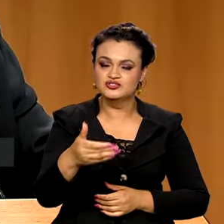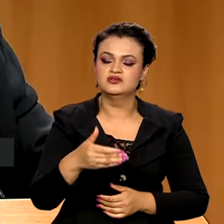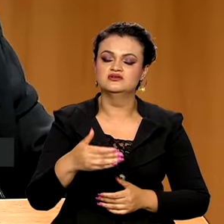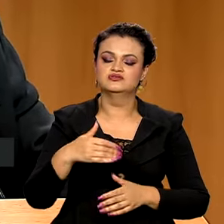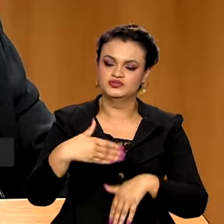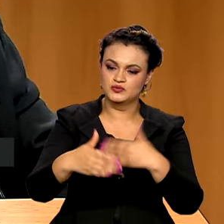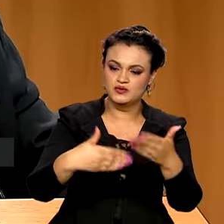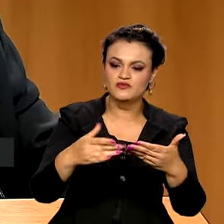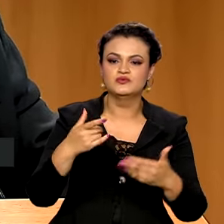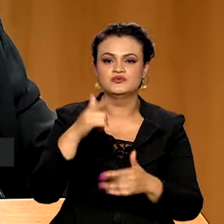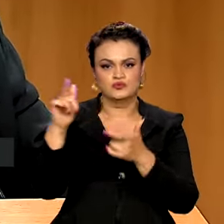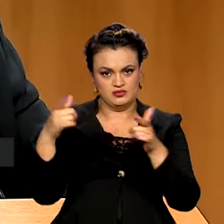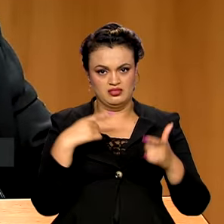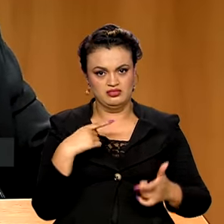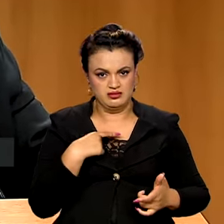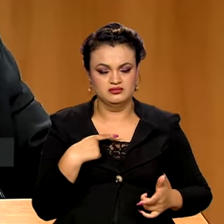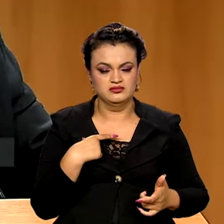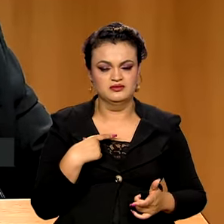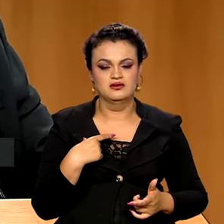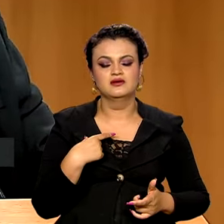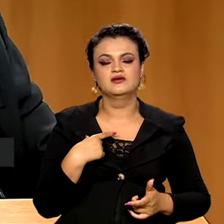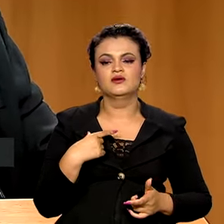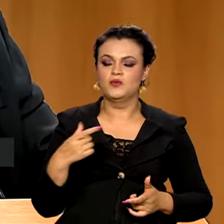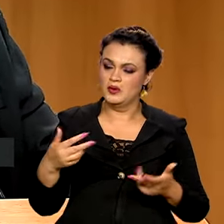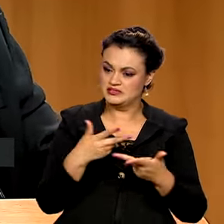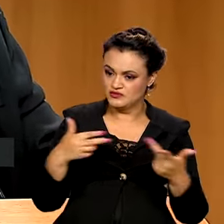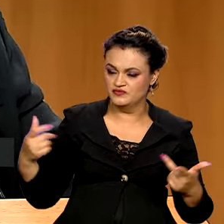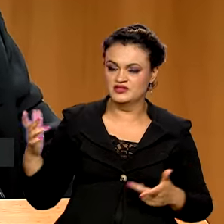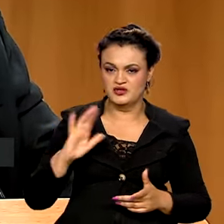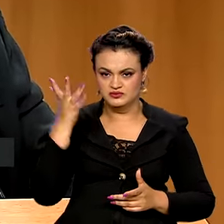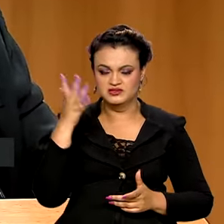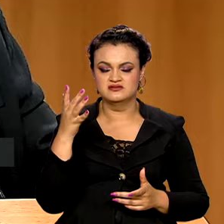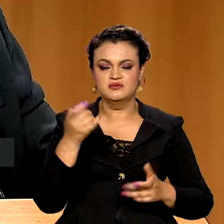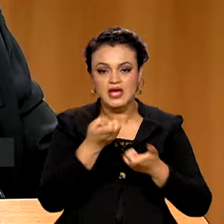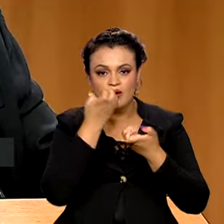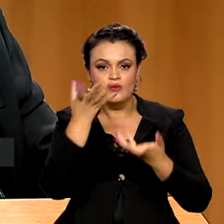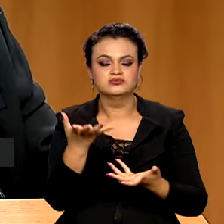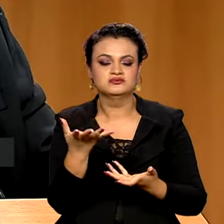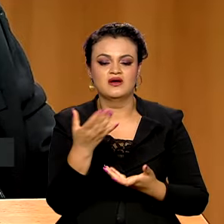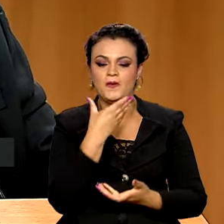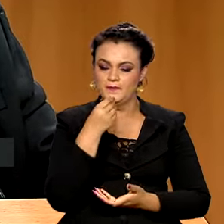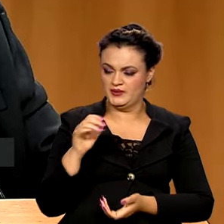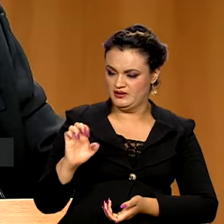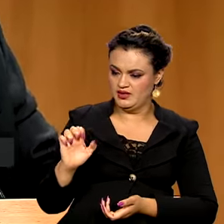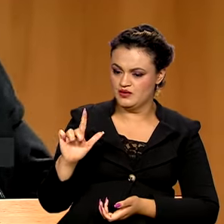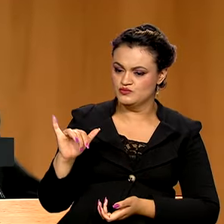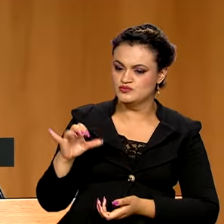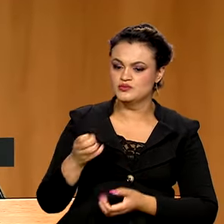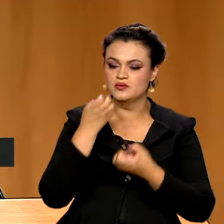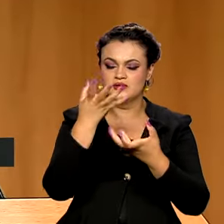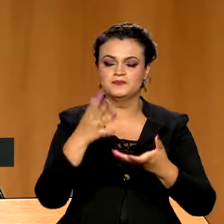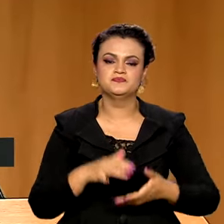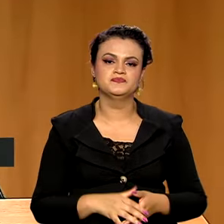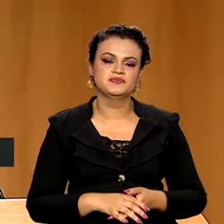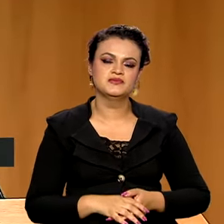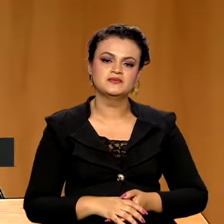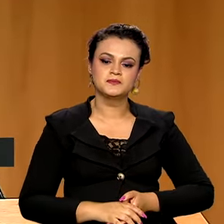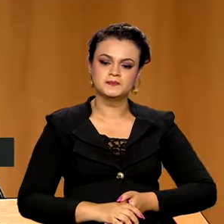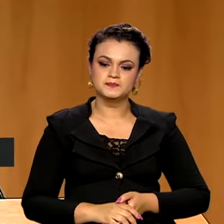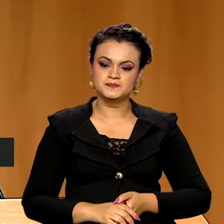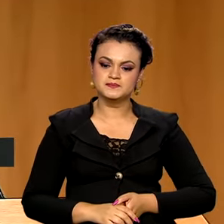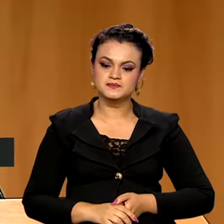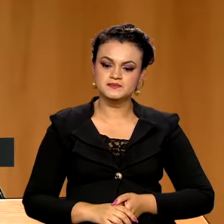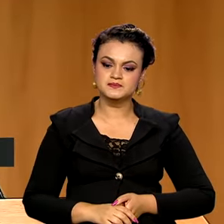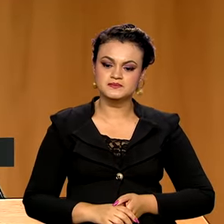passos. Exatamente a partir dessa novidade, que é a delação do senhor Elcio Queiroz. E a prisão de hoje, o que teve de